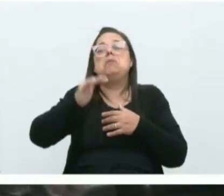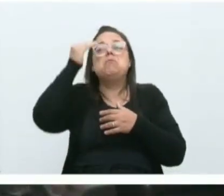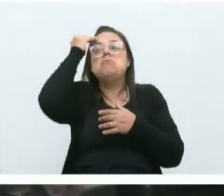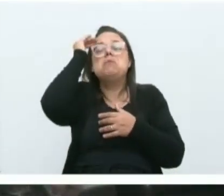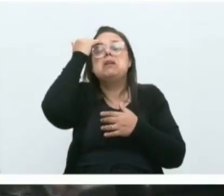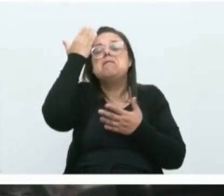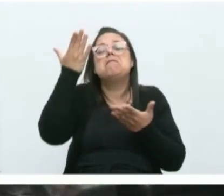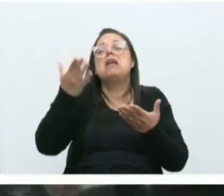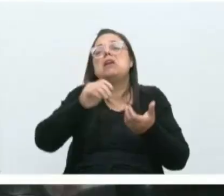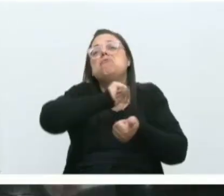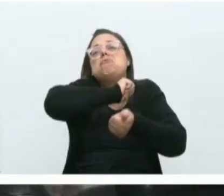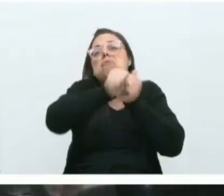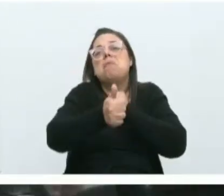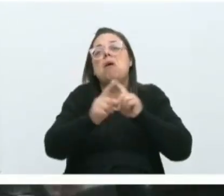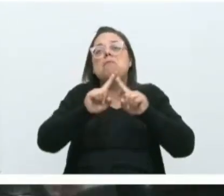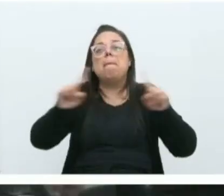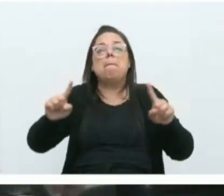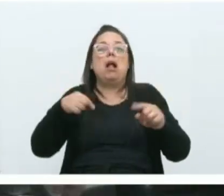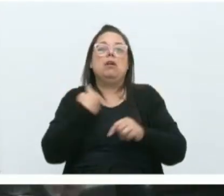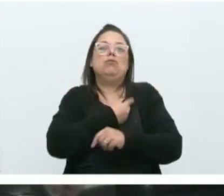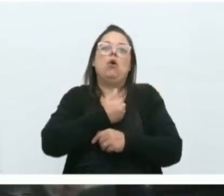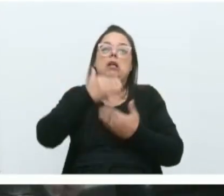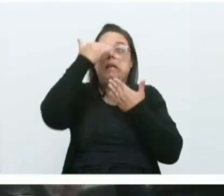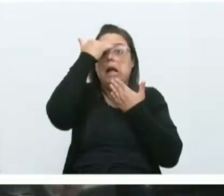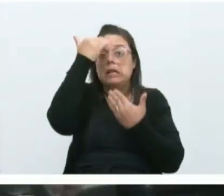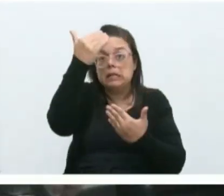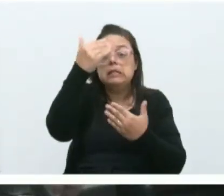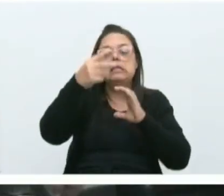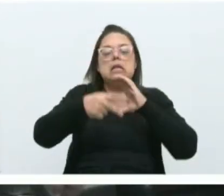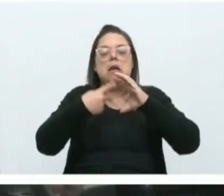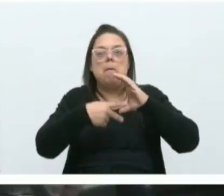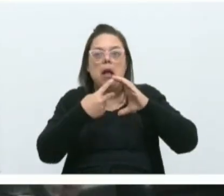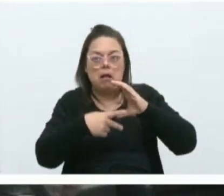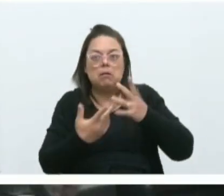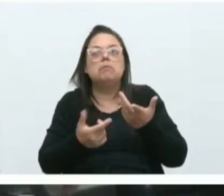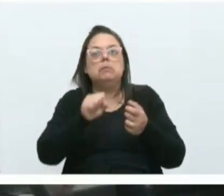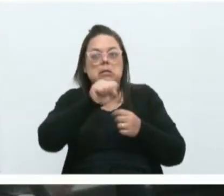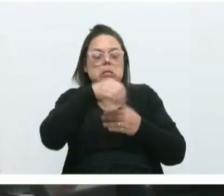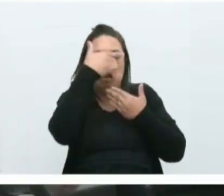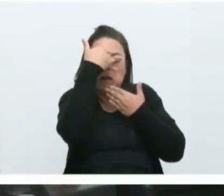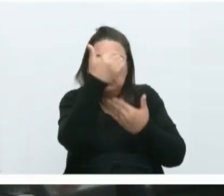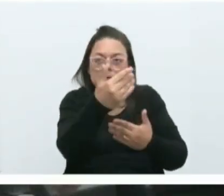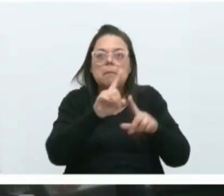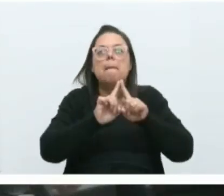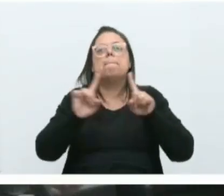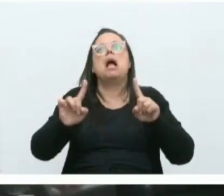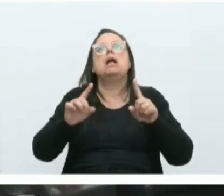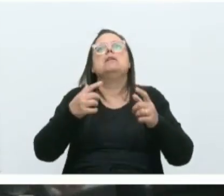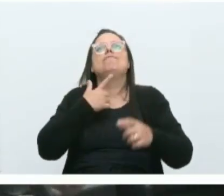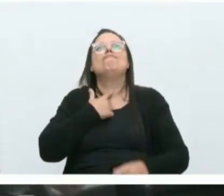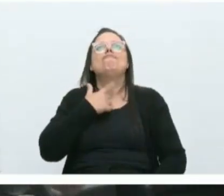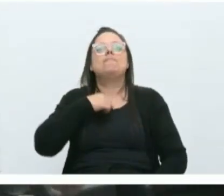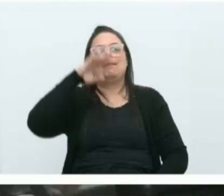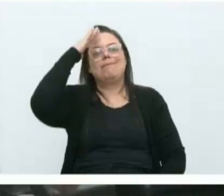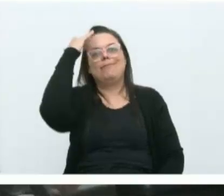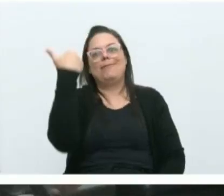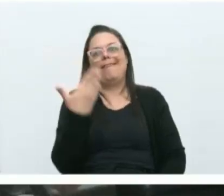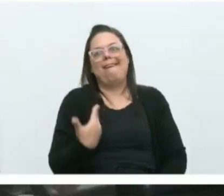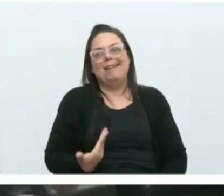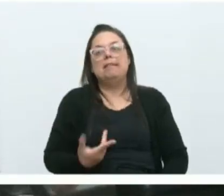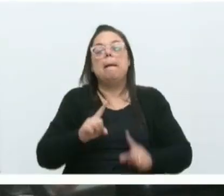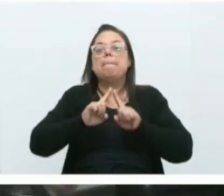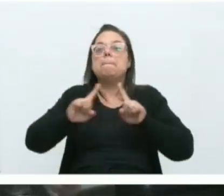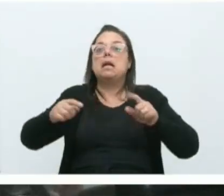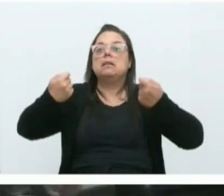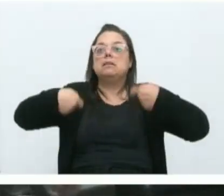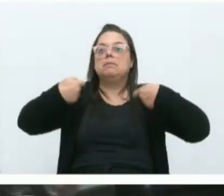Mas eu quero dizer, e a gente é muito grato à Câmara, e a gente quer honrar essa história, porque aí nós precisamos de muitos irmãos